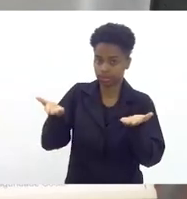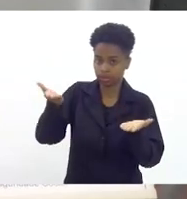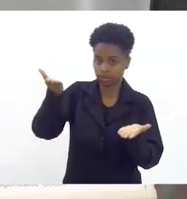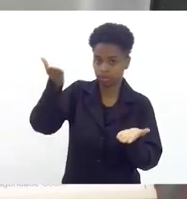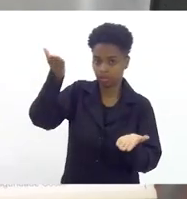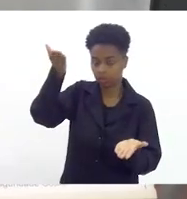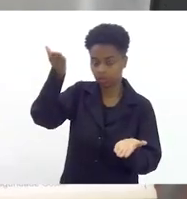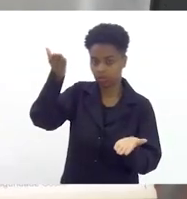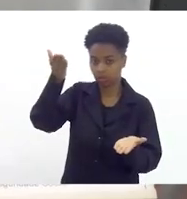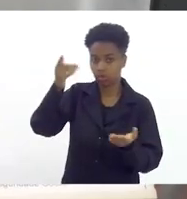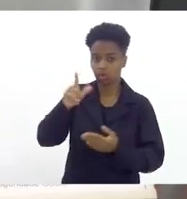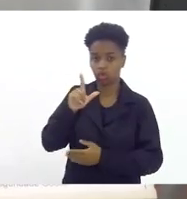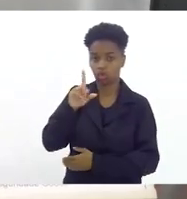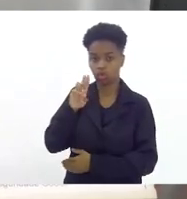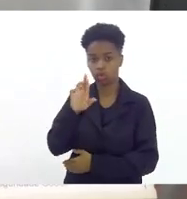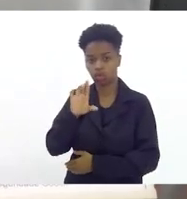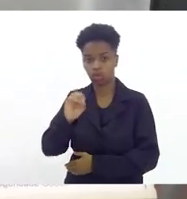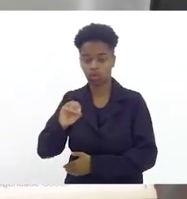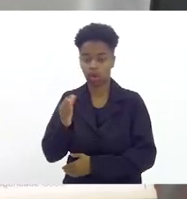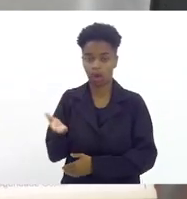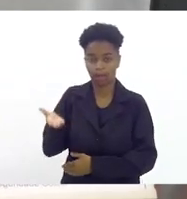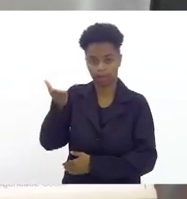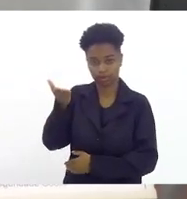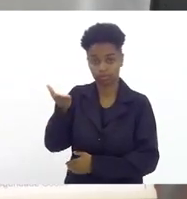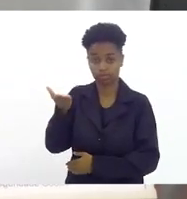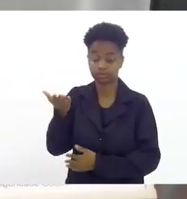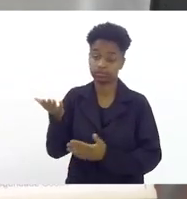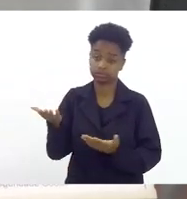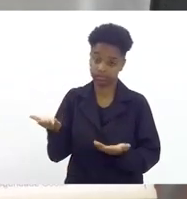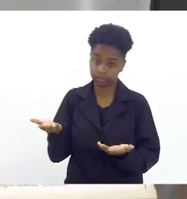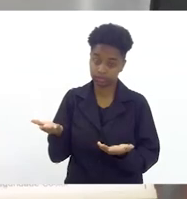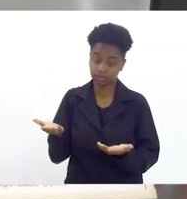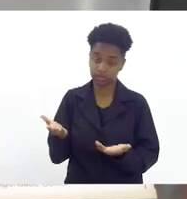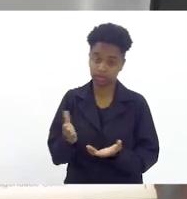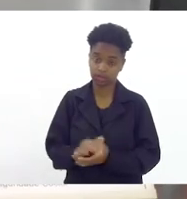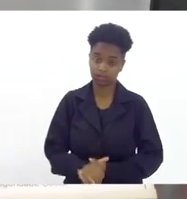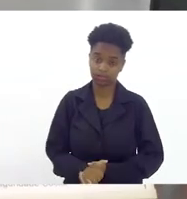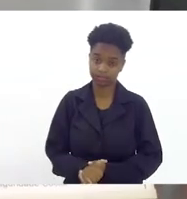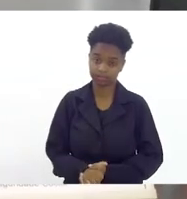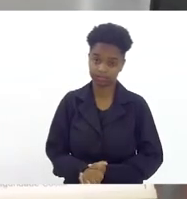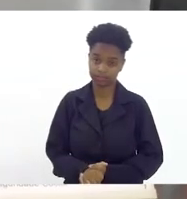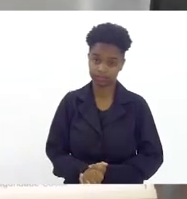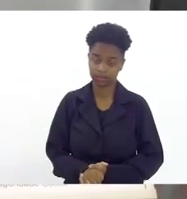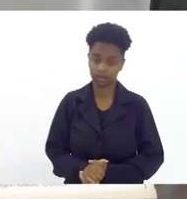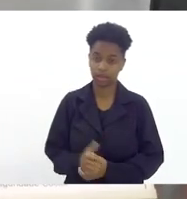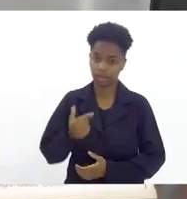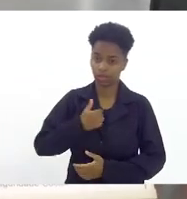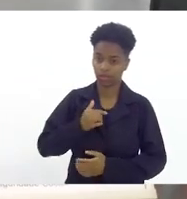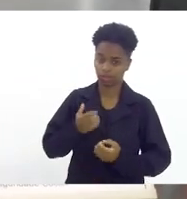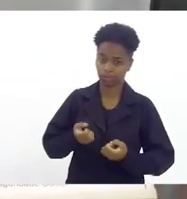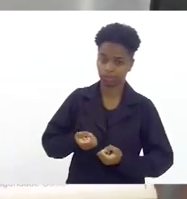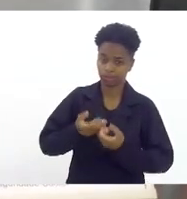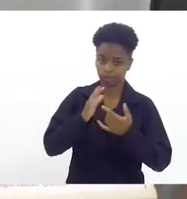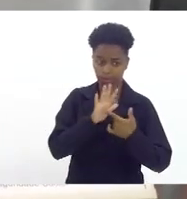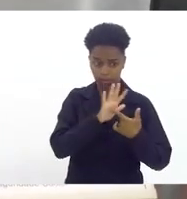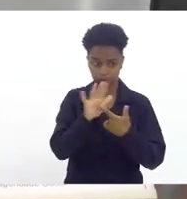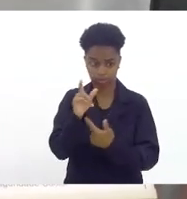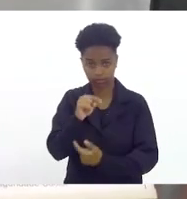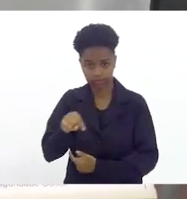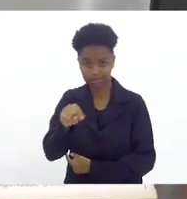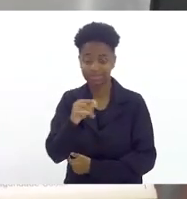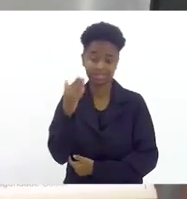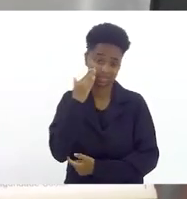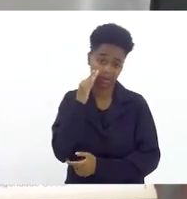diminuindo e os lucros vão aumentando a partir daí hiper concentração pelo exposto aqui a gente